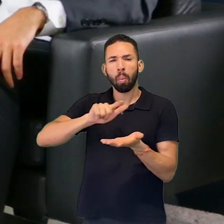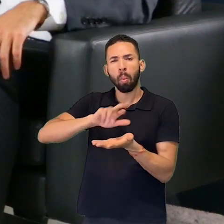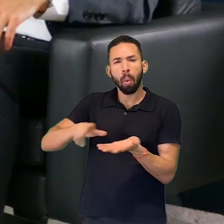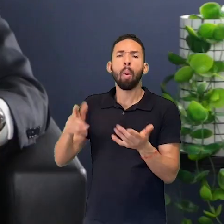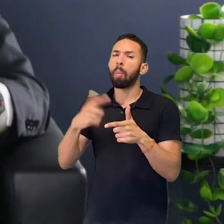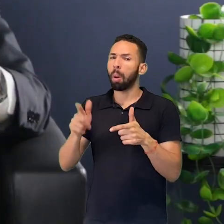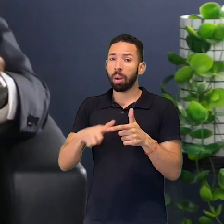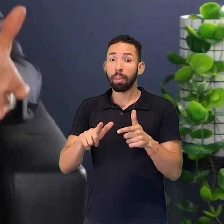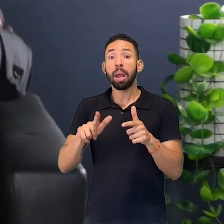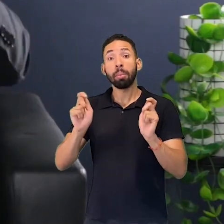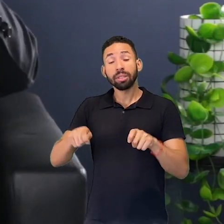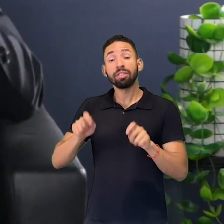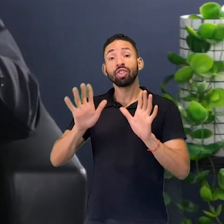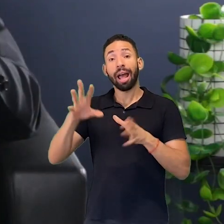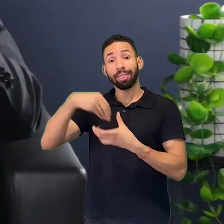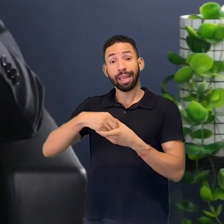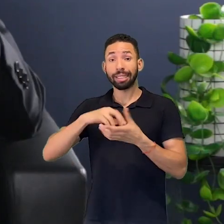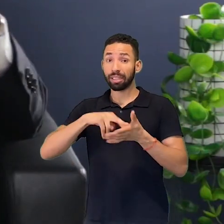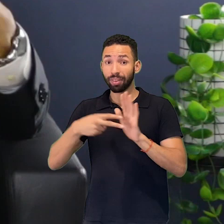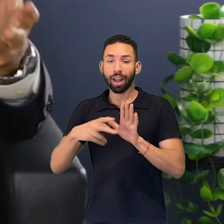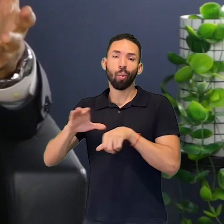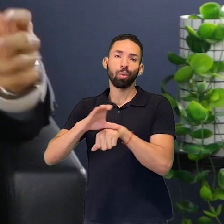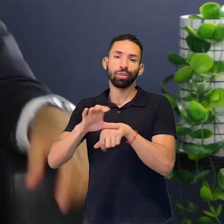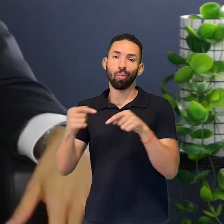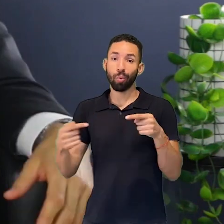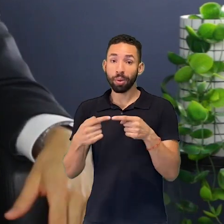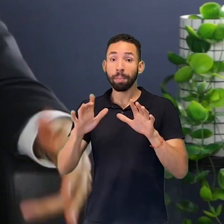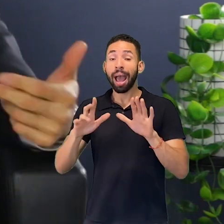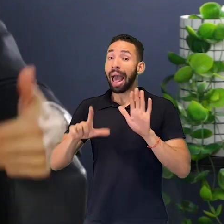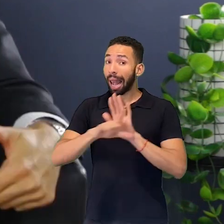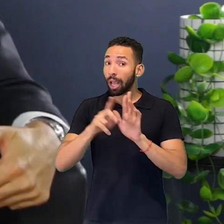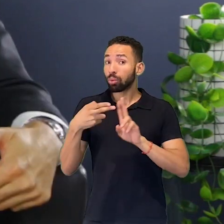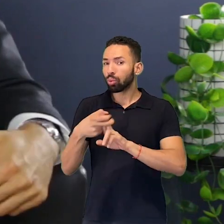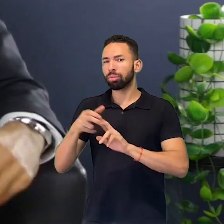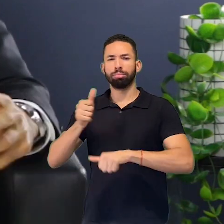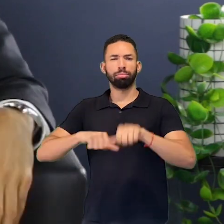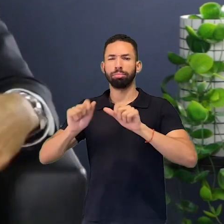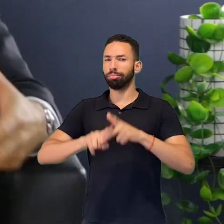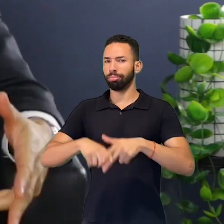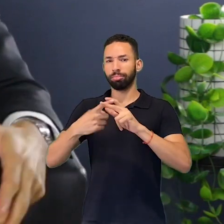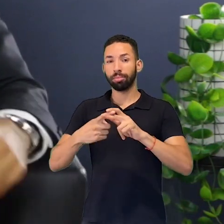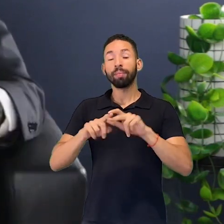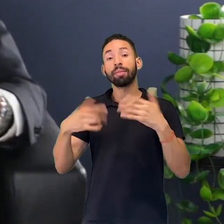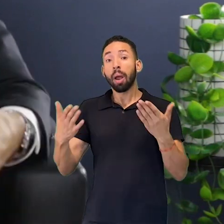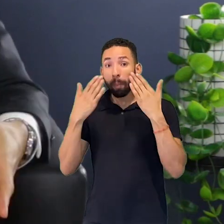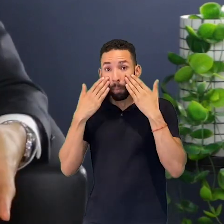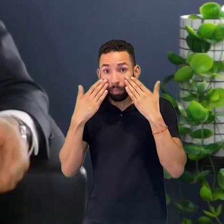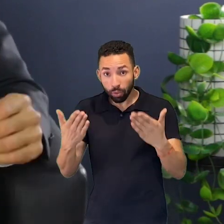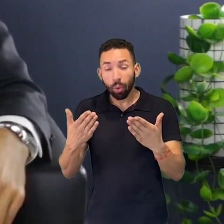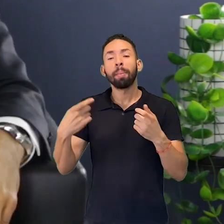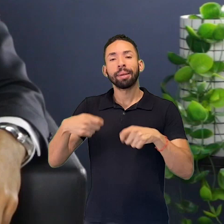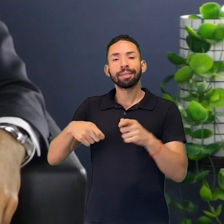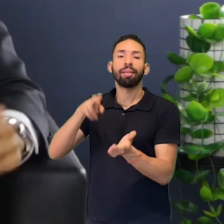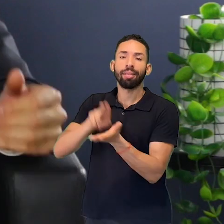moléstias. Então já era possível extrair esse significado da nossa Constituição. Mas a lei do SUS foi alterada e passou a prever